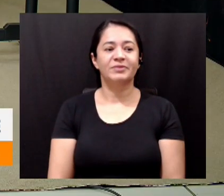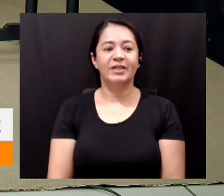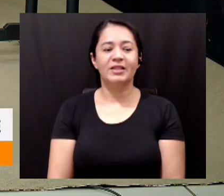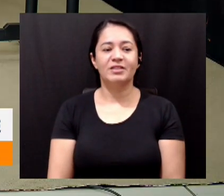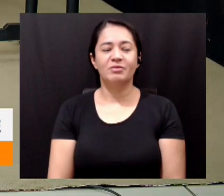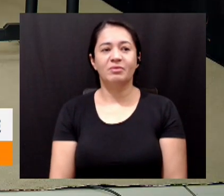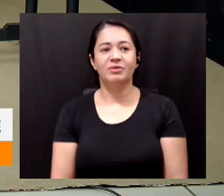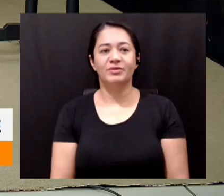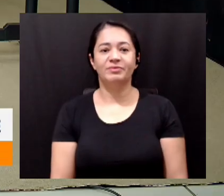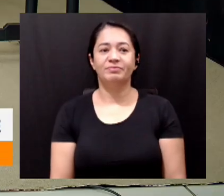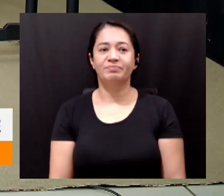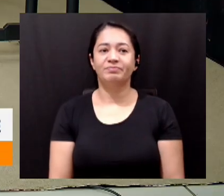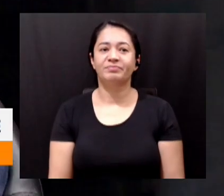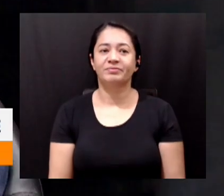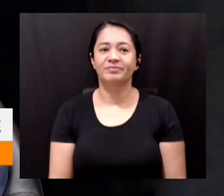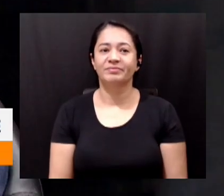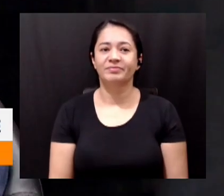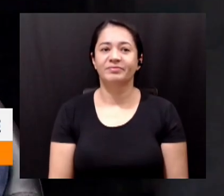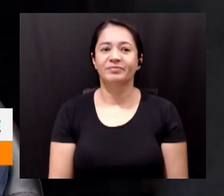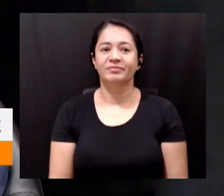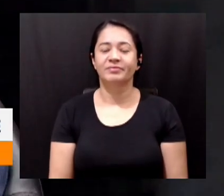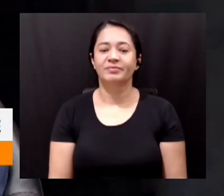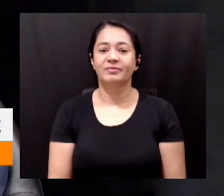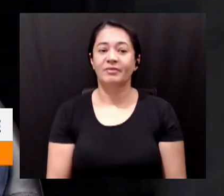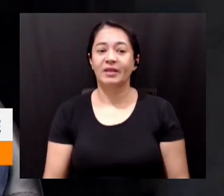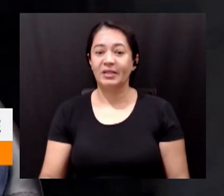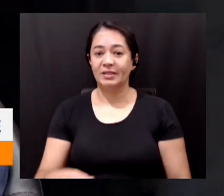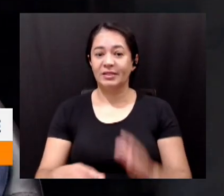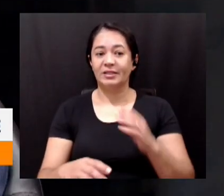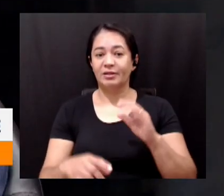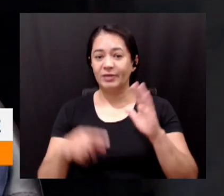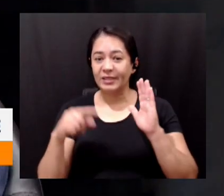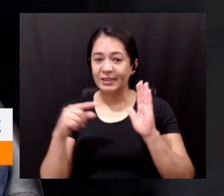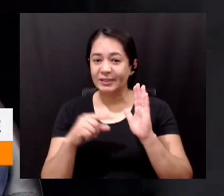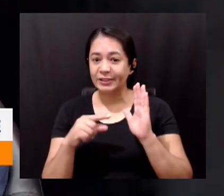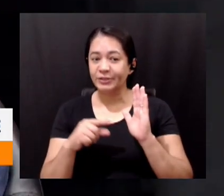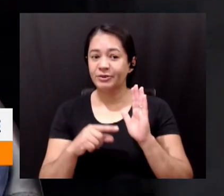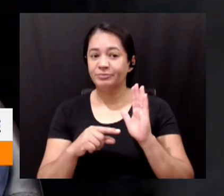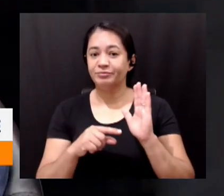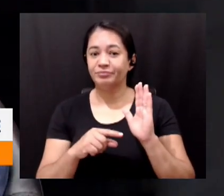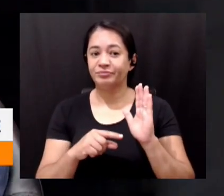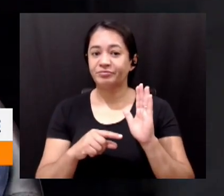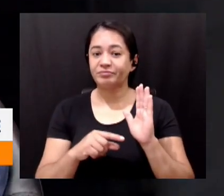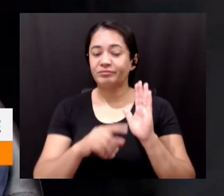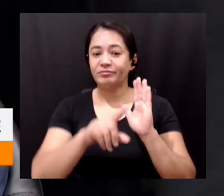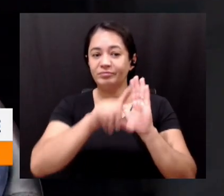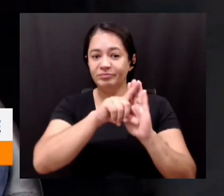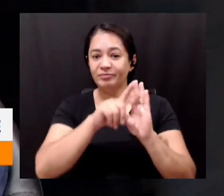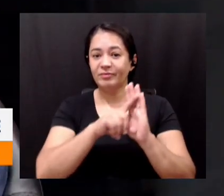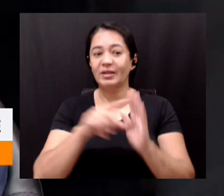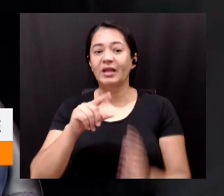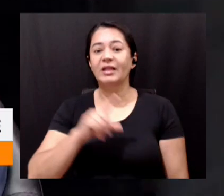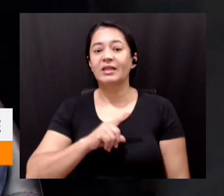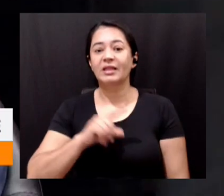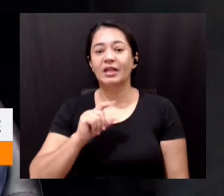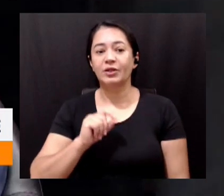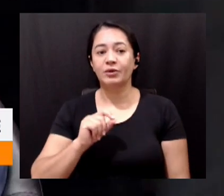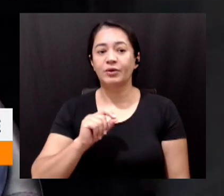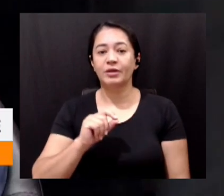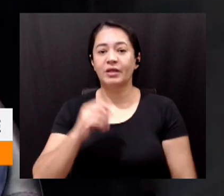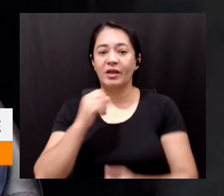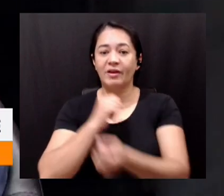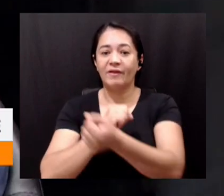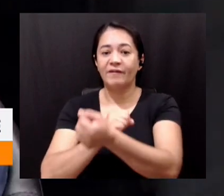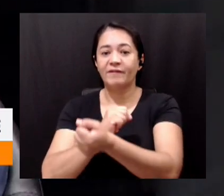Ali, nós temos no Código Civil algumas situações de vícios de consentimento, né? Então, se a gente consente